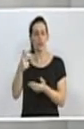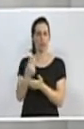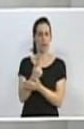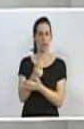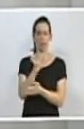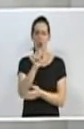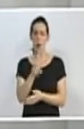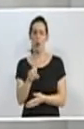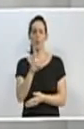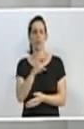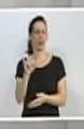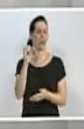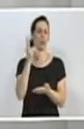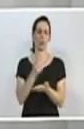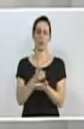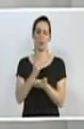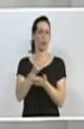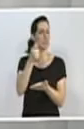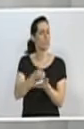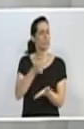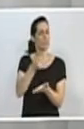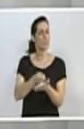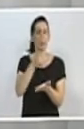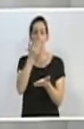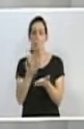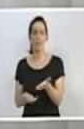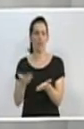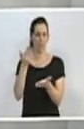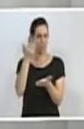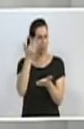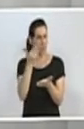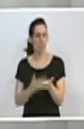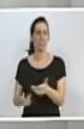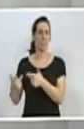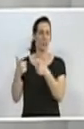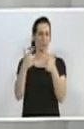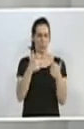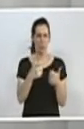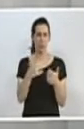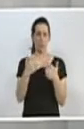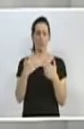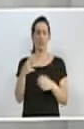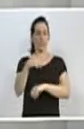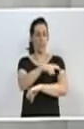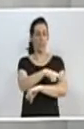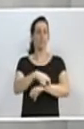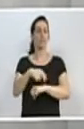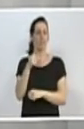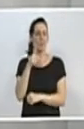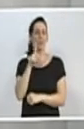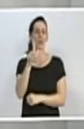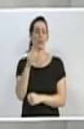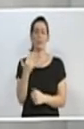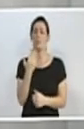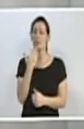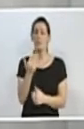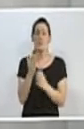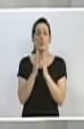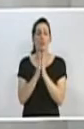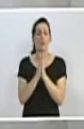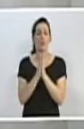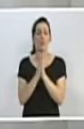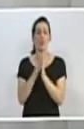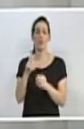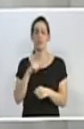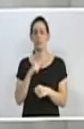nós vamos continuar nesta luta, perdendo a batalha para a criminalidade e pedindo, pelo amor de Deus, para que